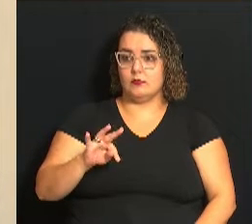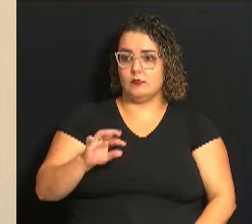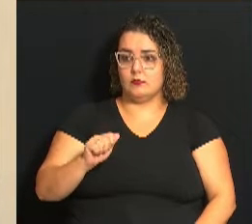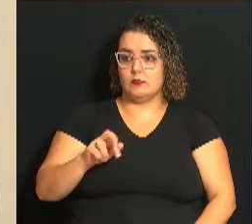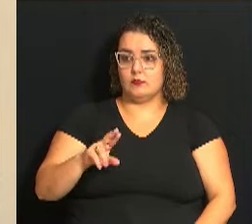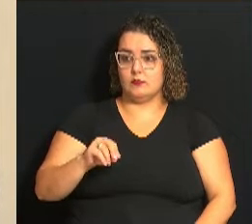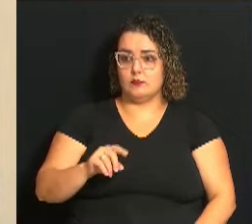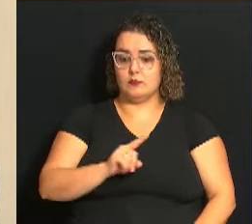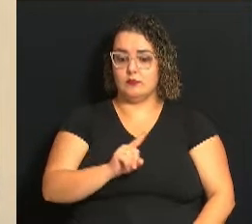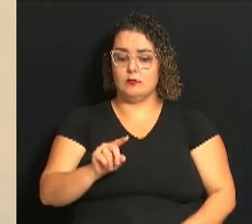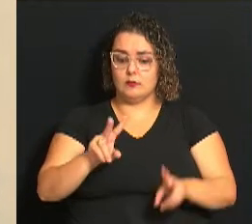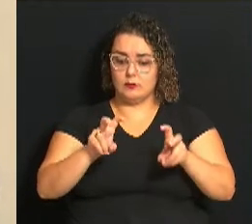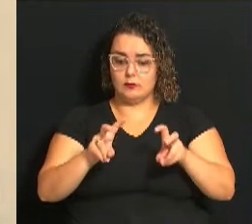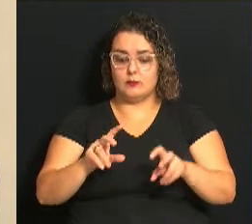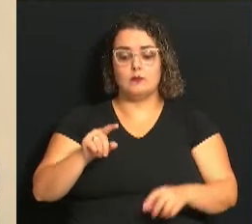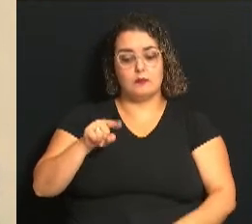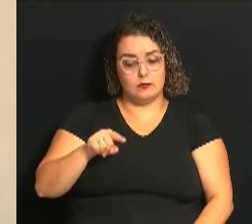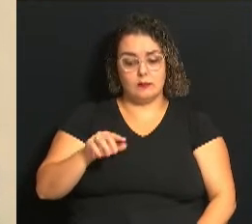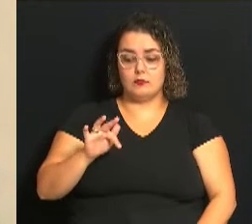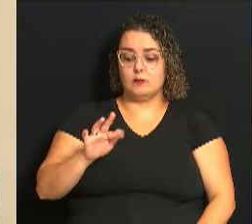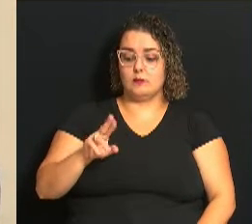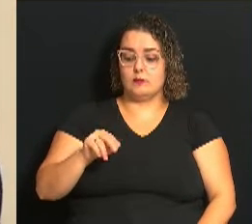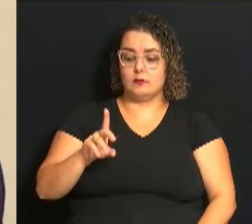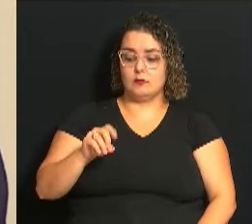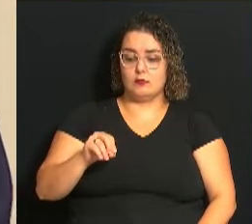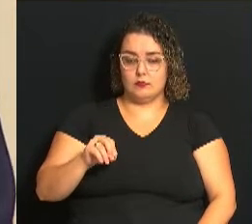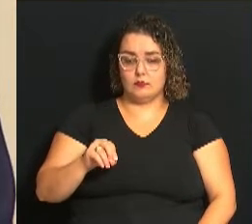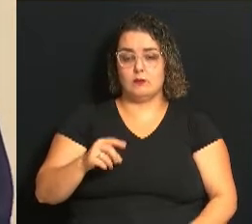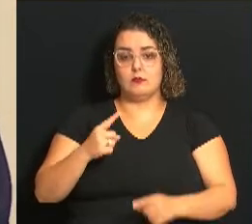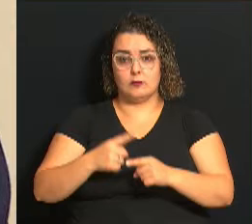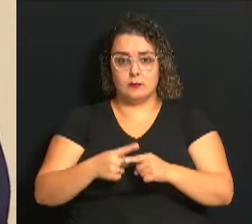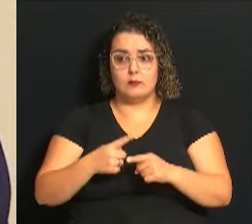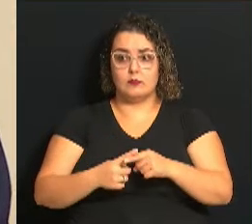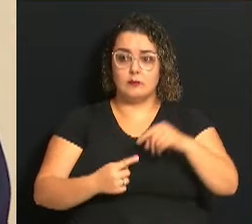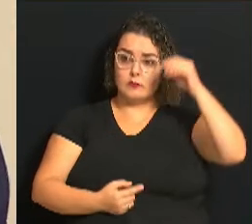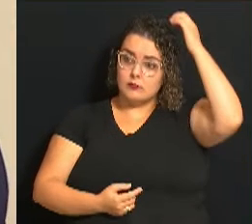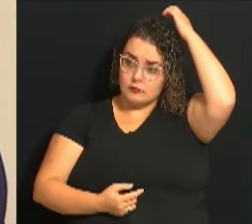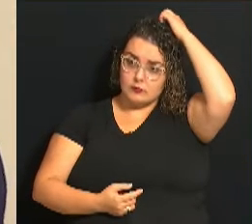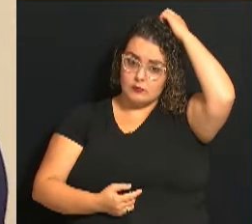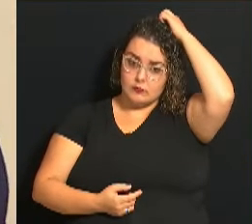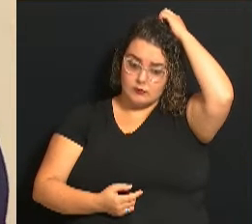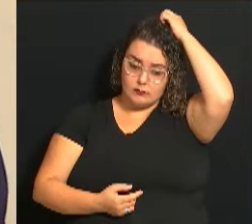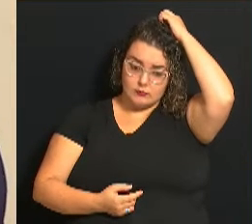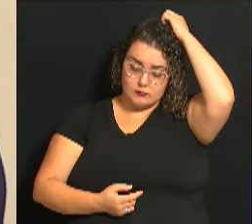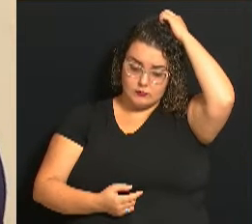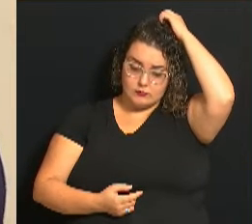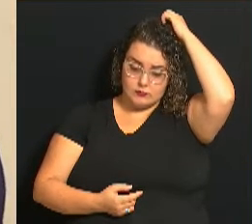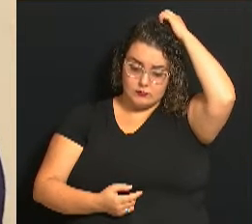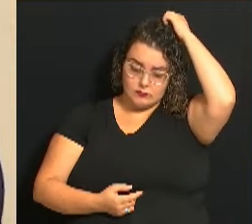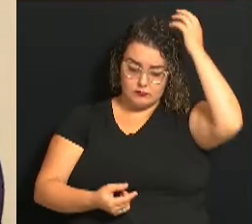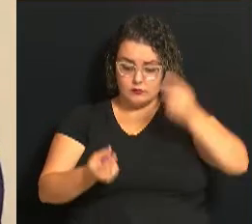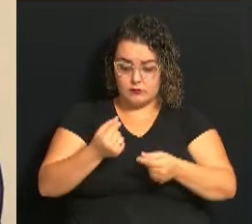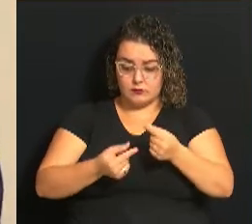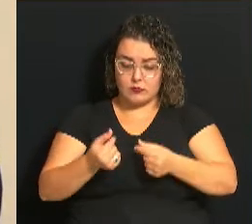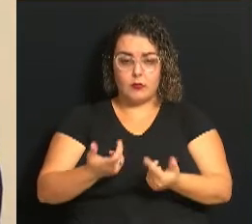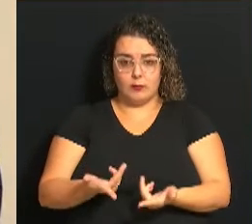mas é de fundo tributário, porque diz respeito a recursos financeiros, né? Mas acho que defendo